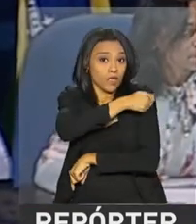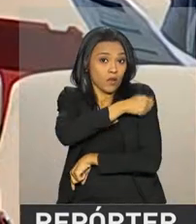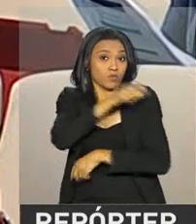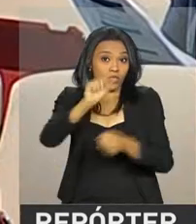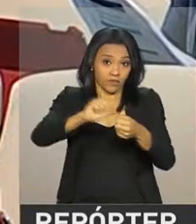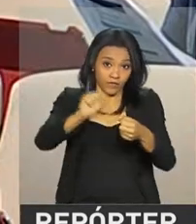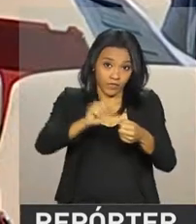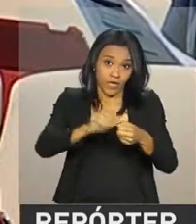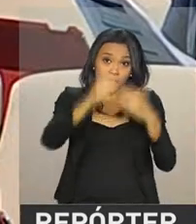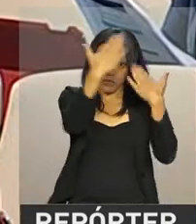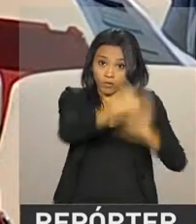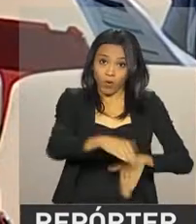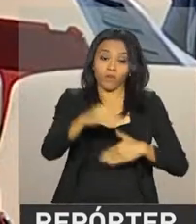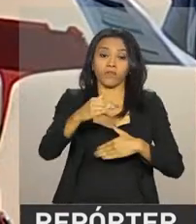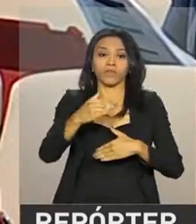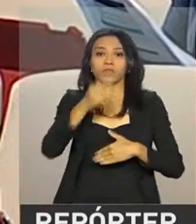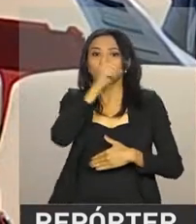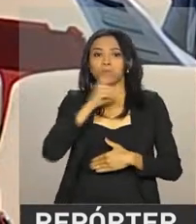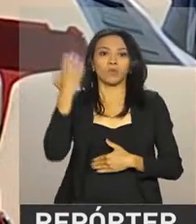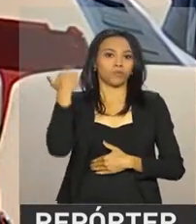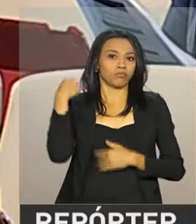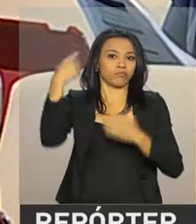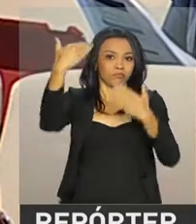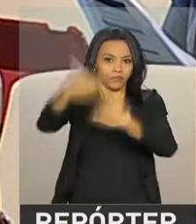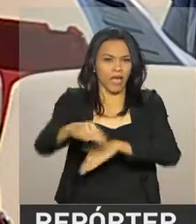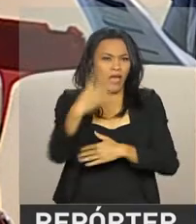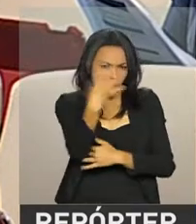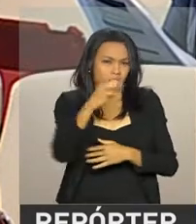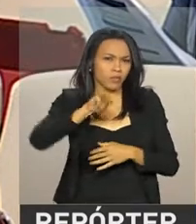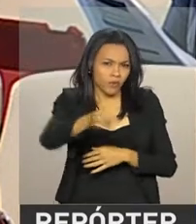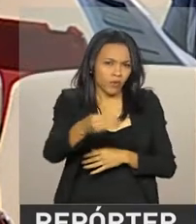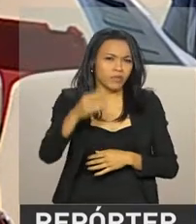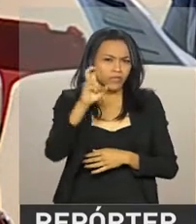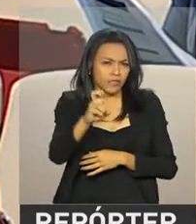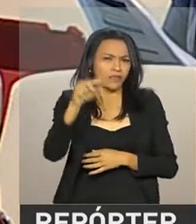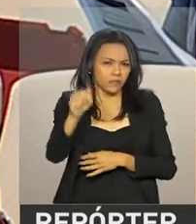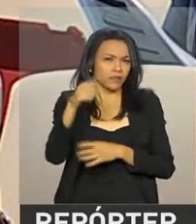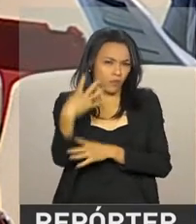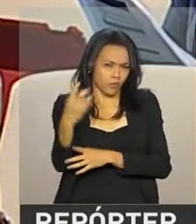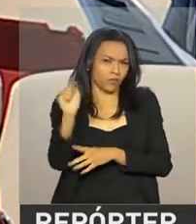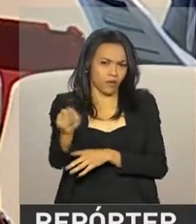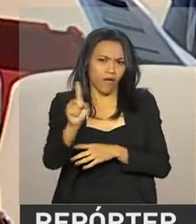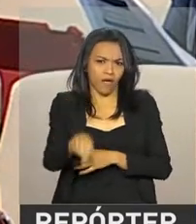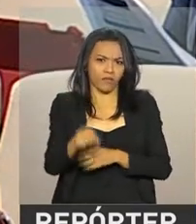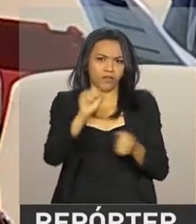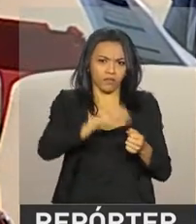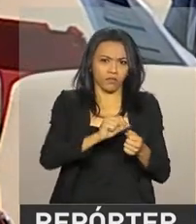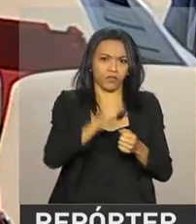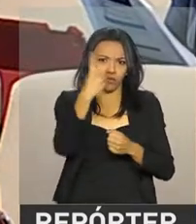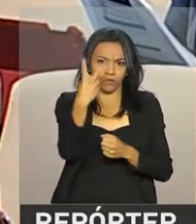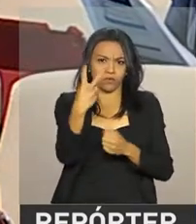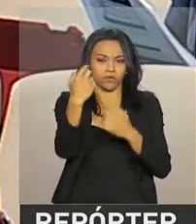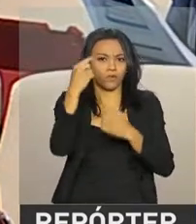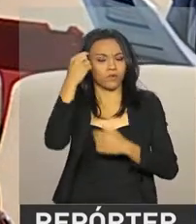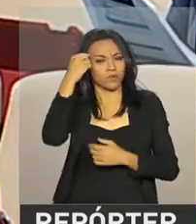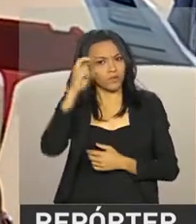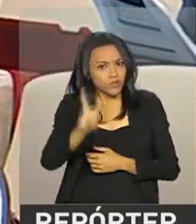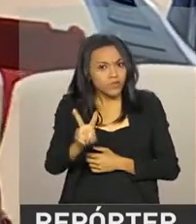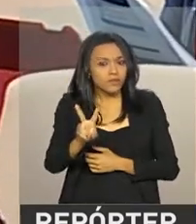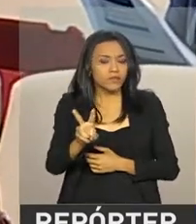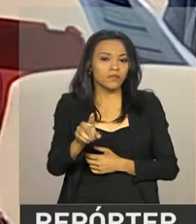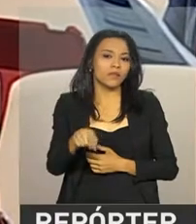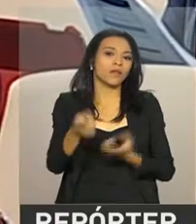que fizeram a prova nos dois dias, no domingo passado e esse domingo, são esses 4 milhões e 574 mil... Sim. Tá? E outra coisa que eu queria saber é